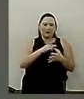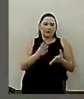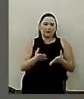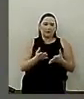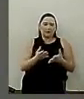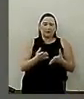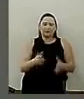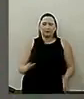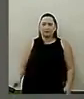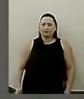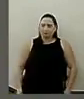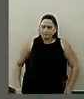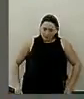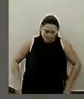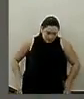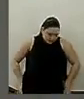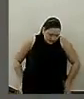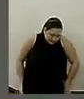Alguns anos atrás,